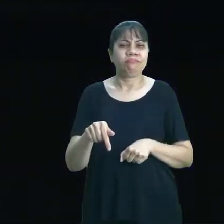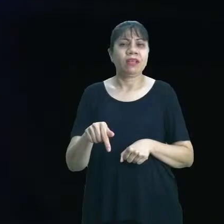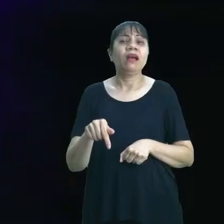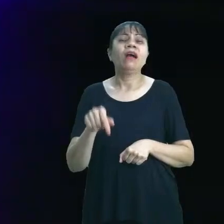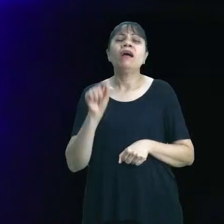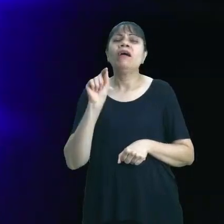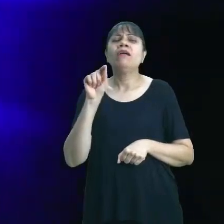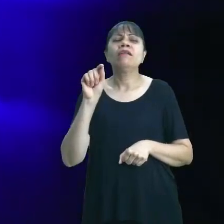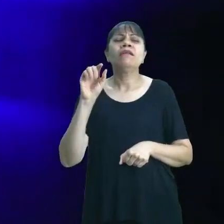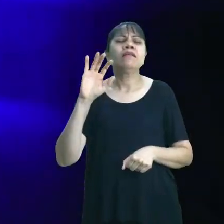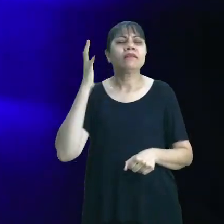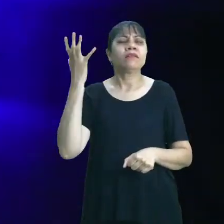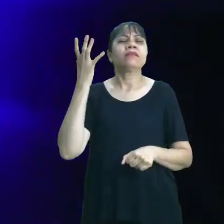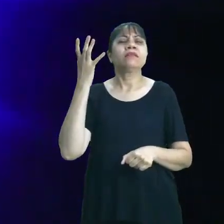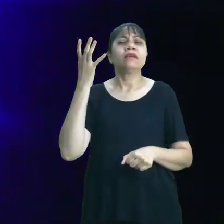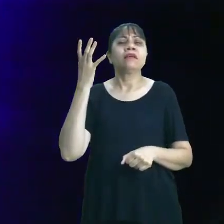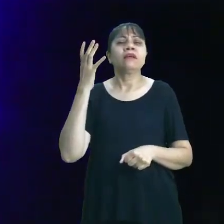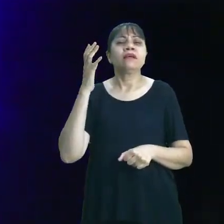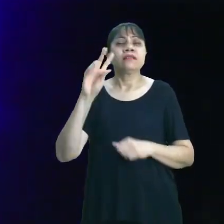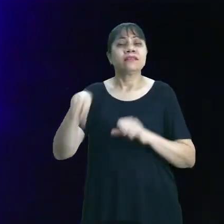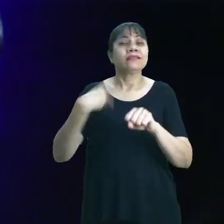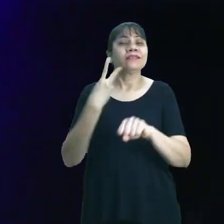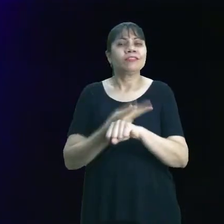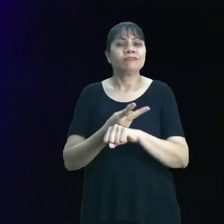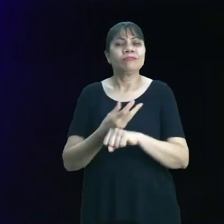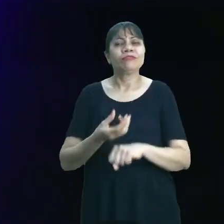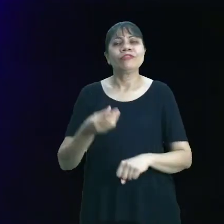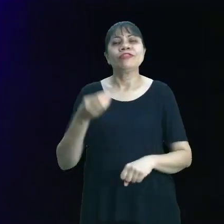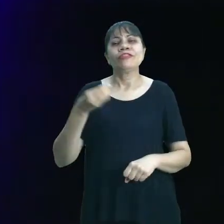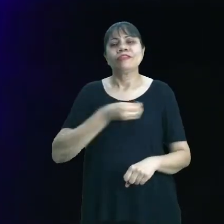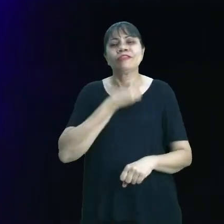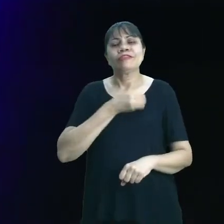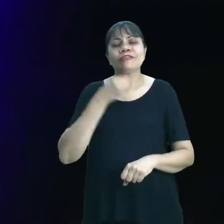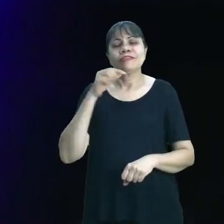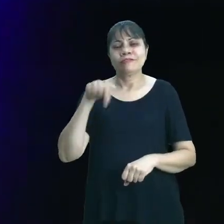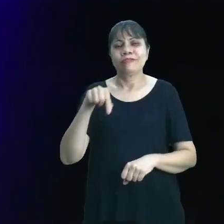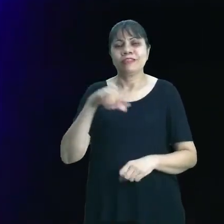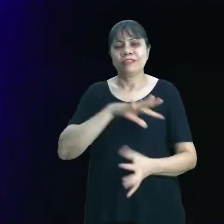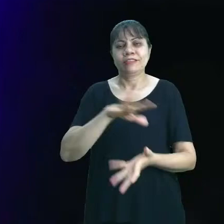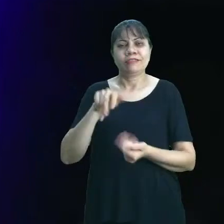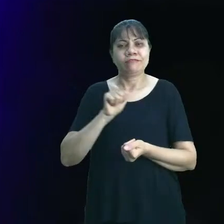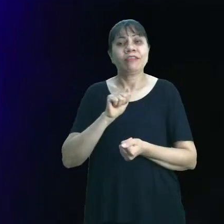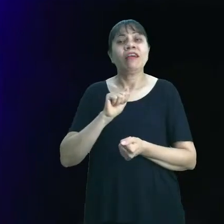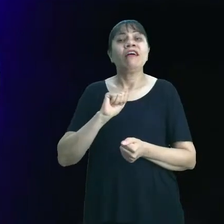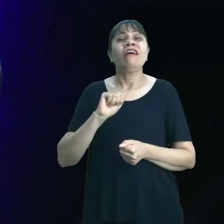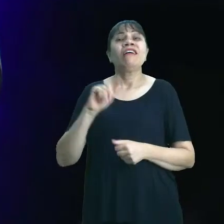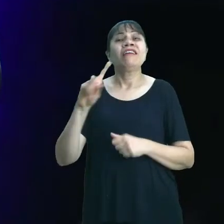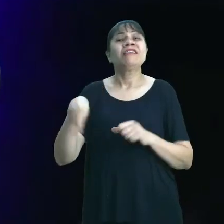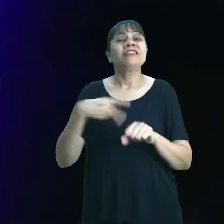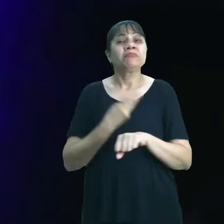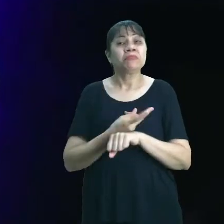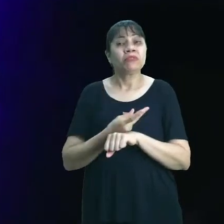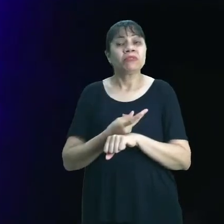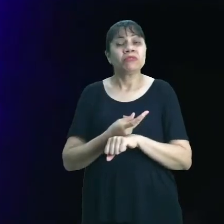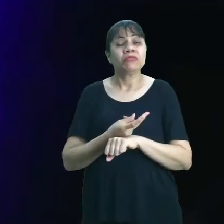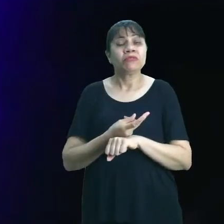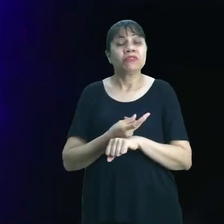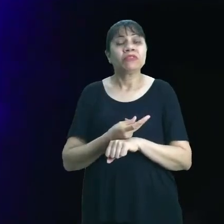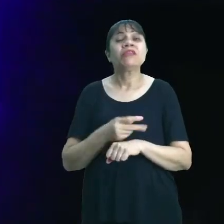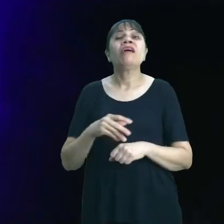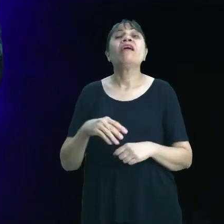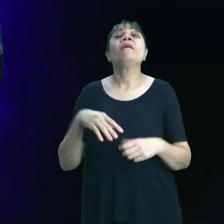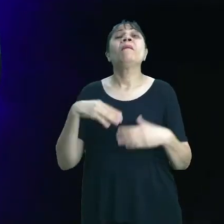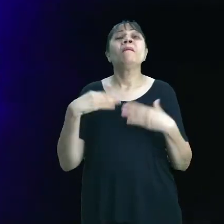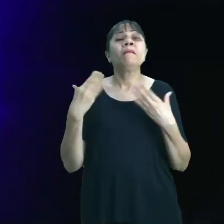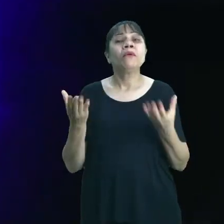Para onde eu vou? De onde eu vim? Esses são dilemas que são muito comuns na sociedade. E quando